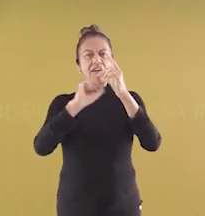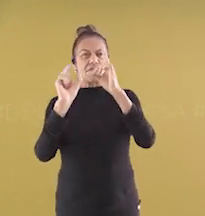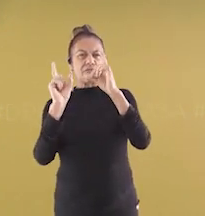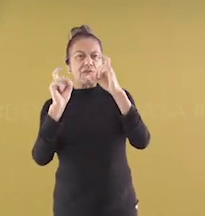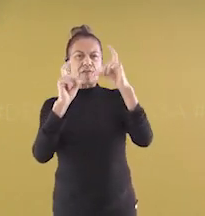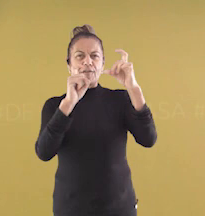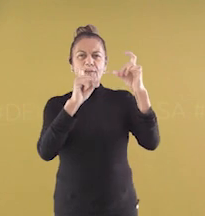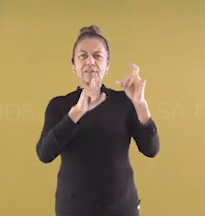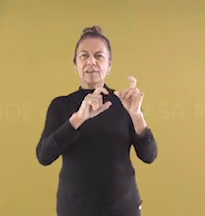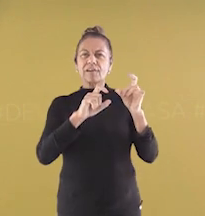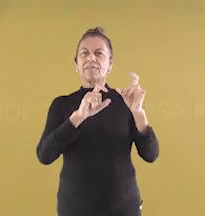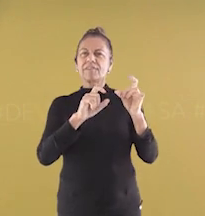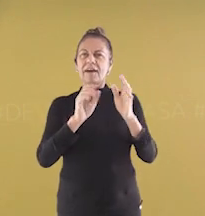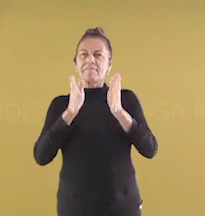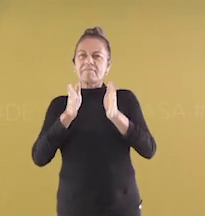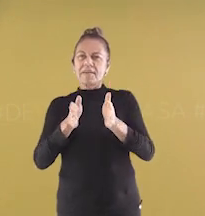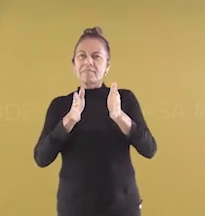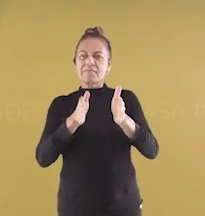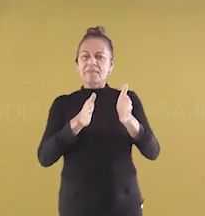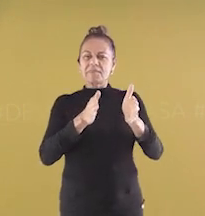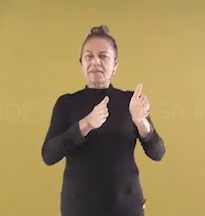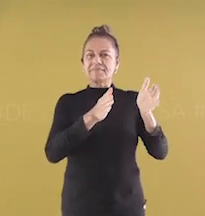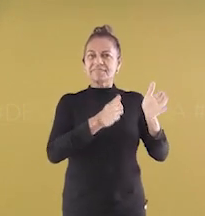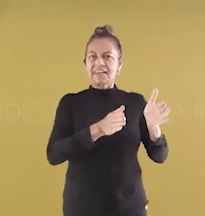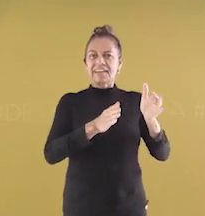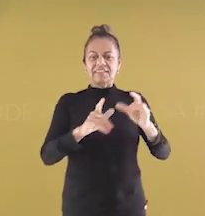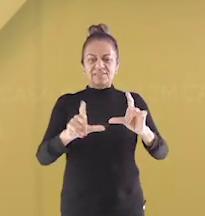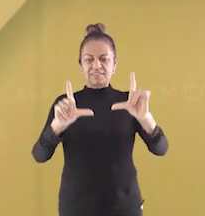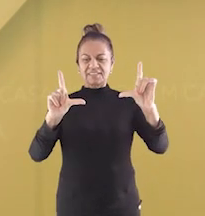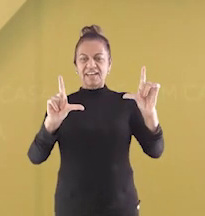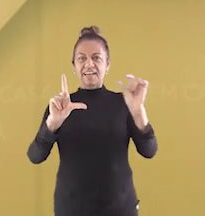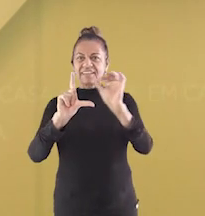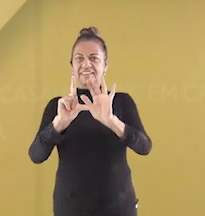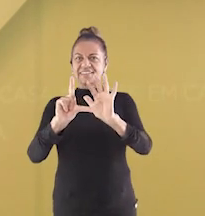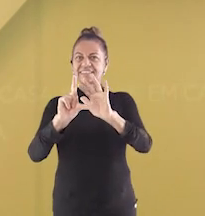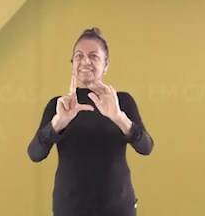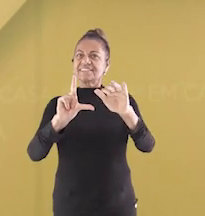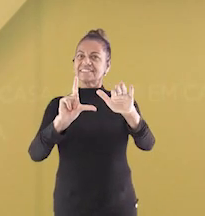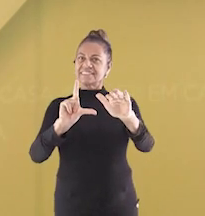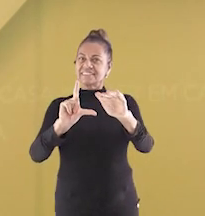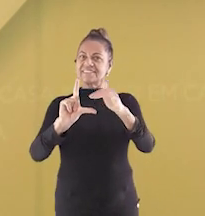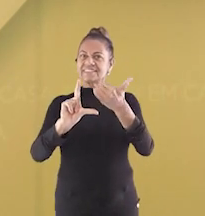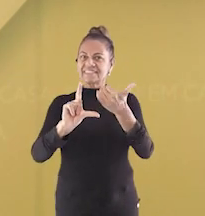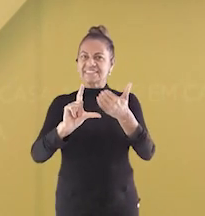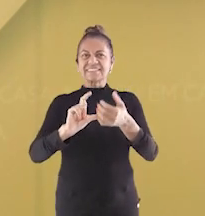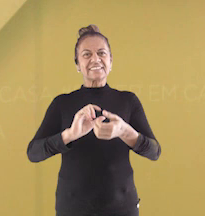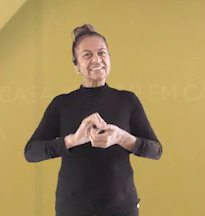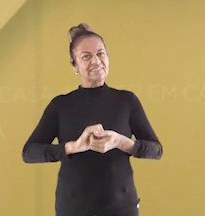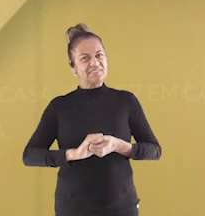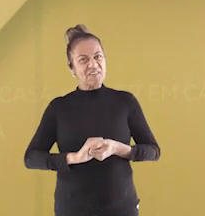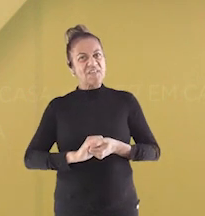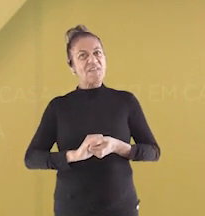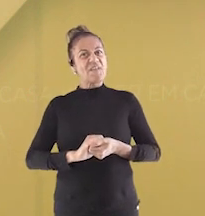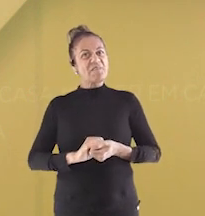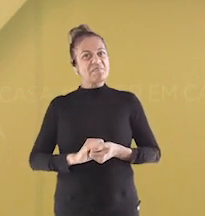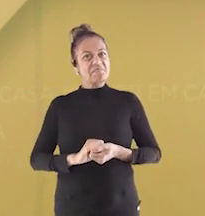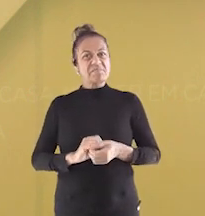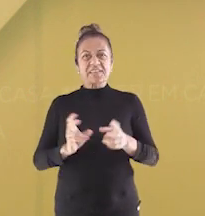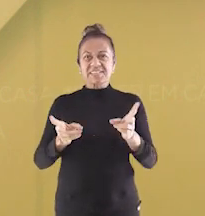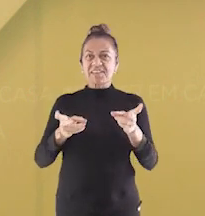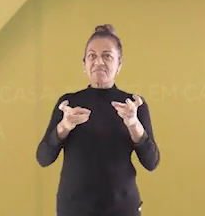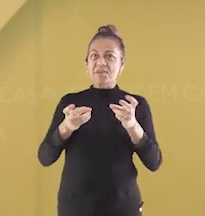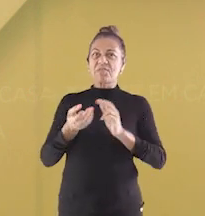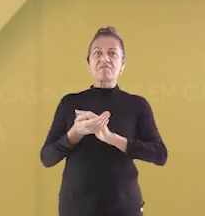nós pelo QR Code que vai aparecer no final da nossa aula. Olha só o tanto de coisa que nós vamos precisar para fazer o